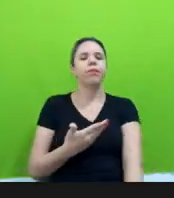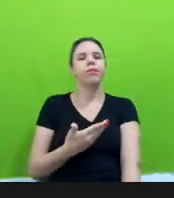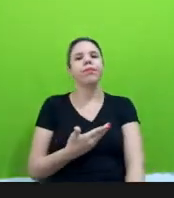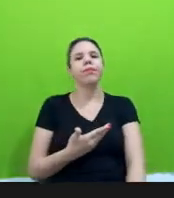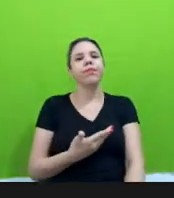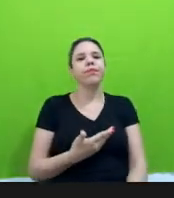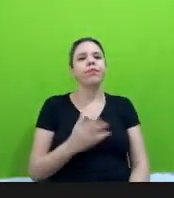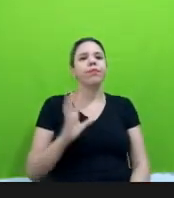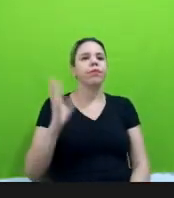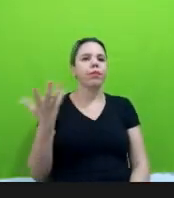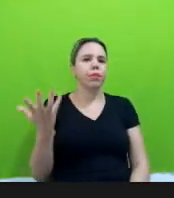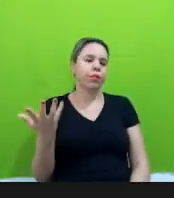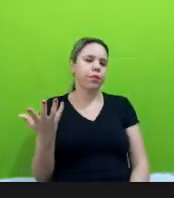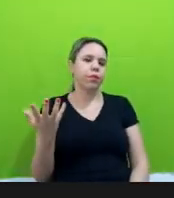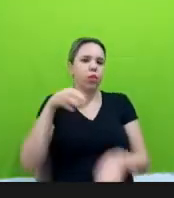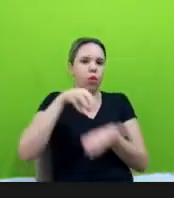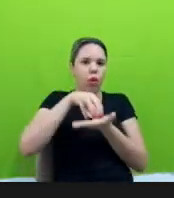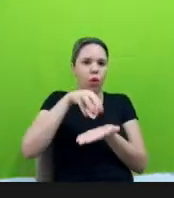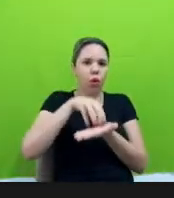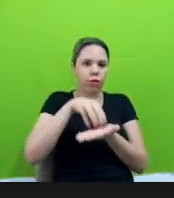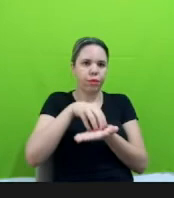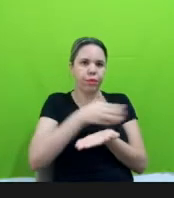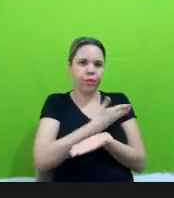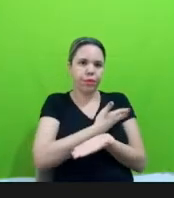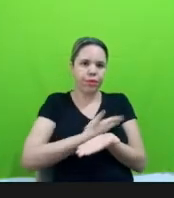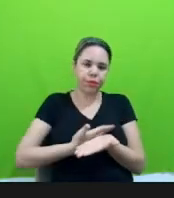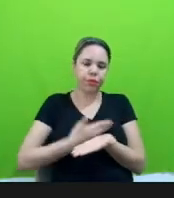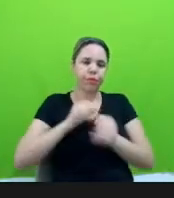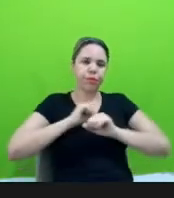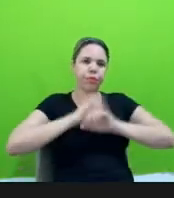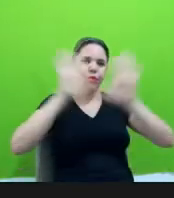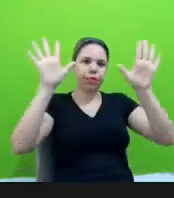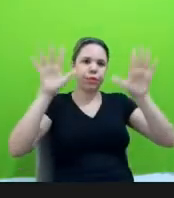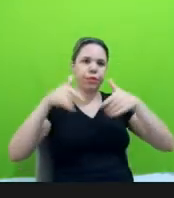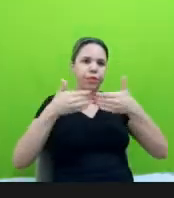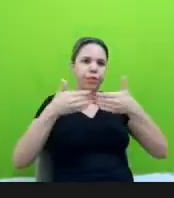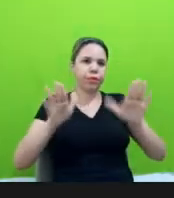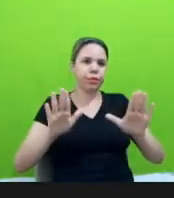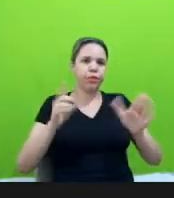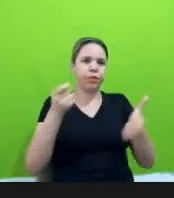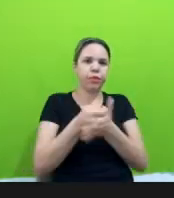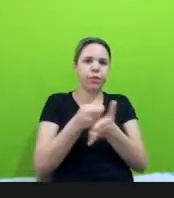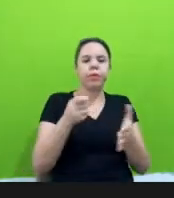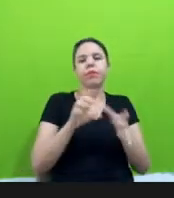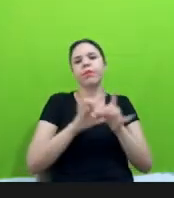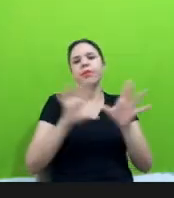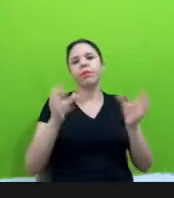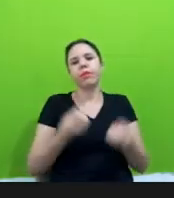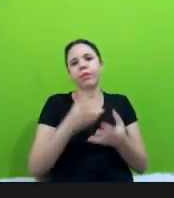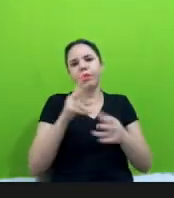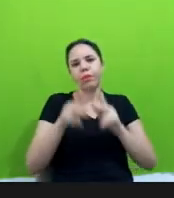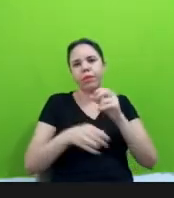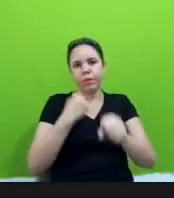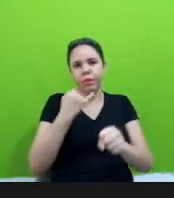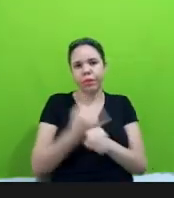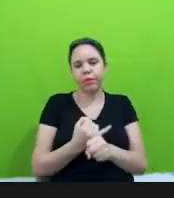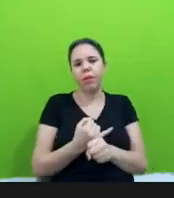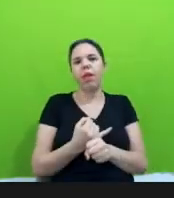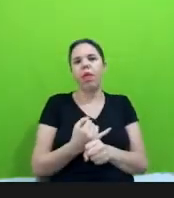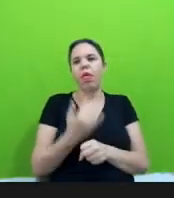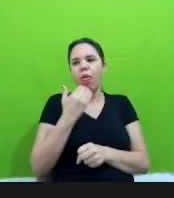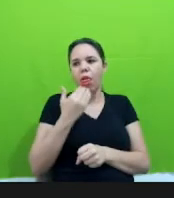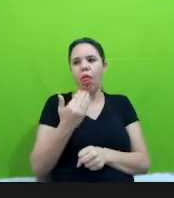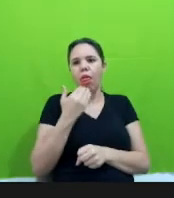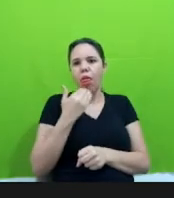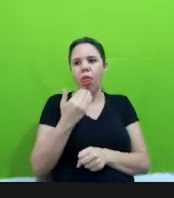acontece do órgão público estabelecer uma transparência ativa e colocar essa informação pública no site para não ter que, inclusive, ficar tendo